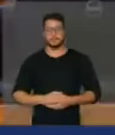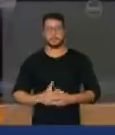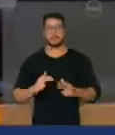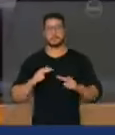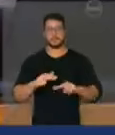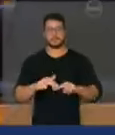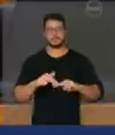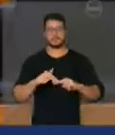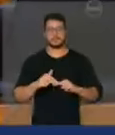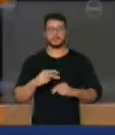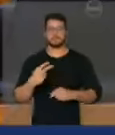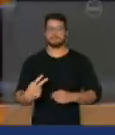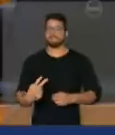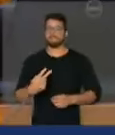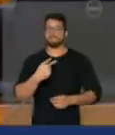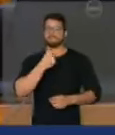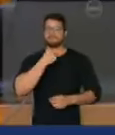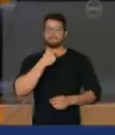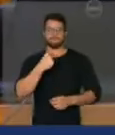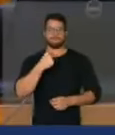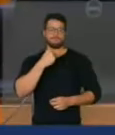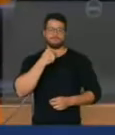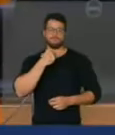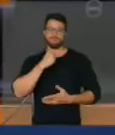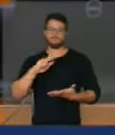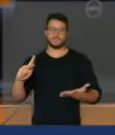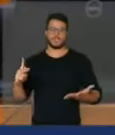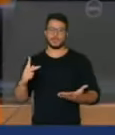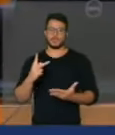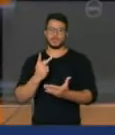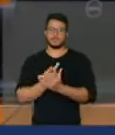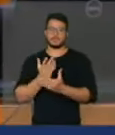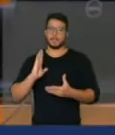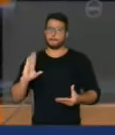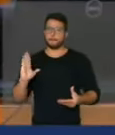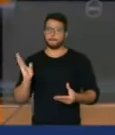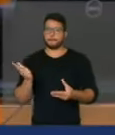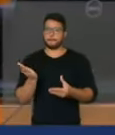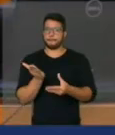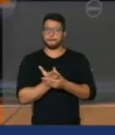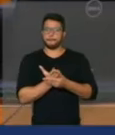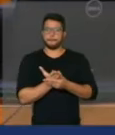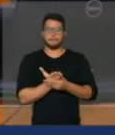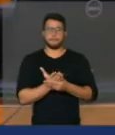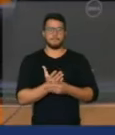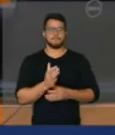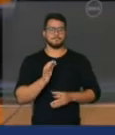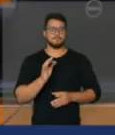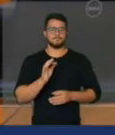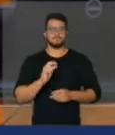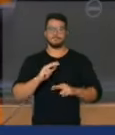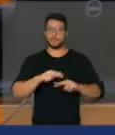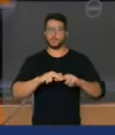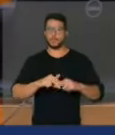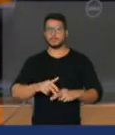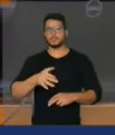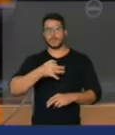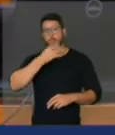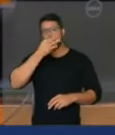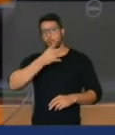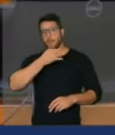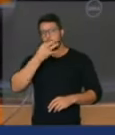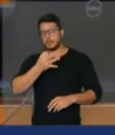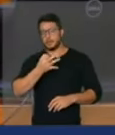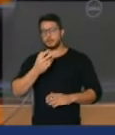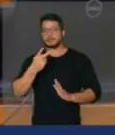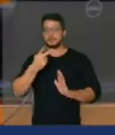podem ser absolutamente indiciados por expressar a sua opinião pela apresentação de um